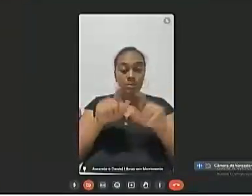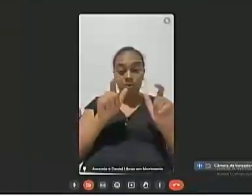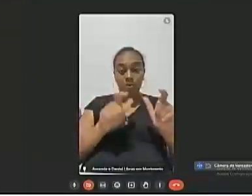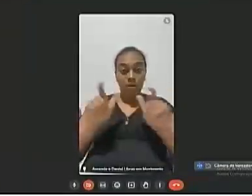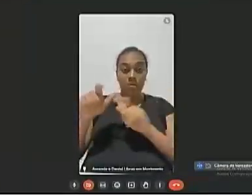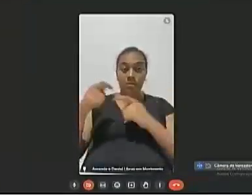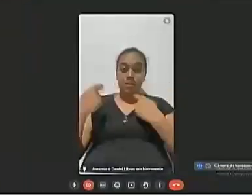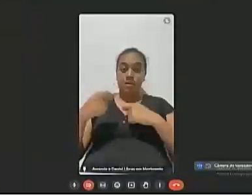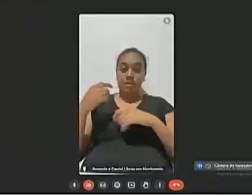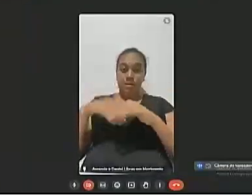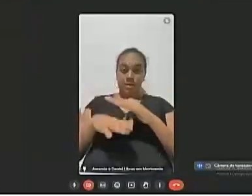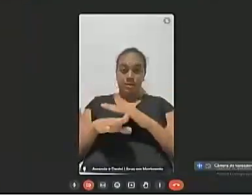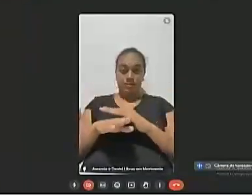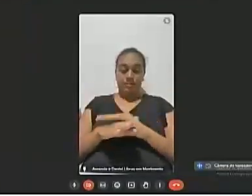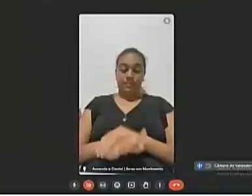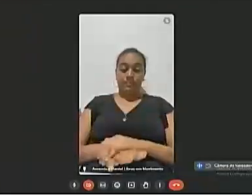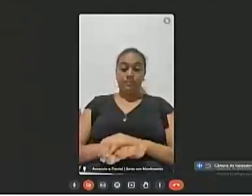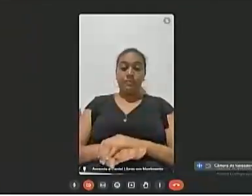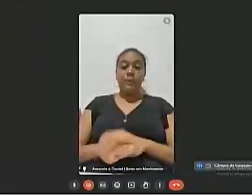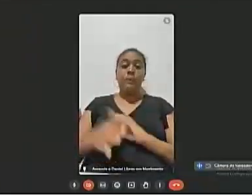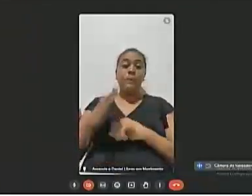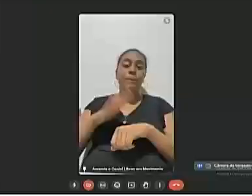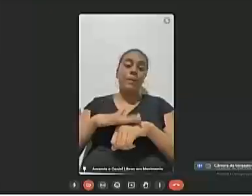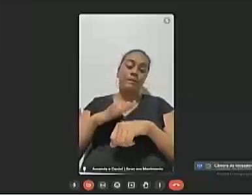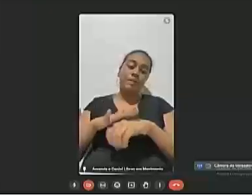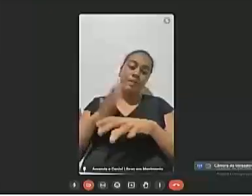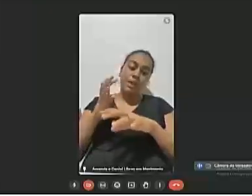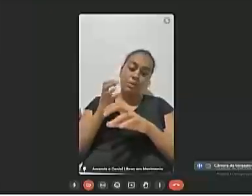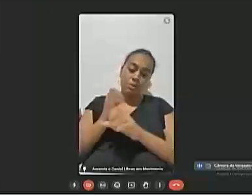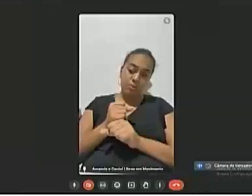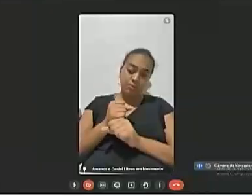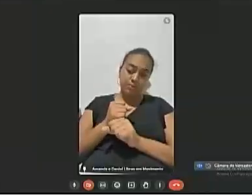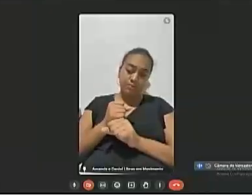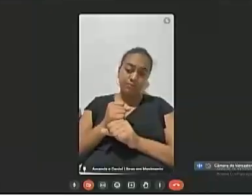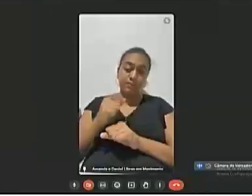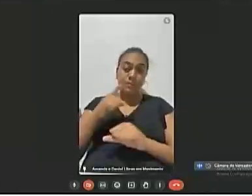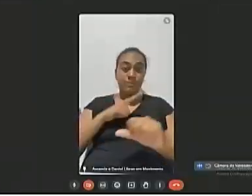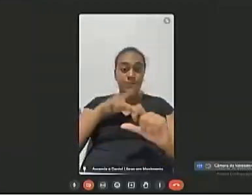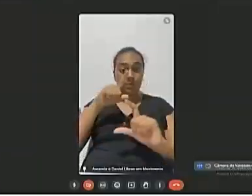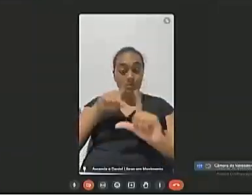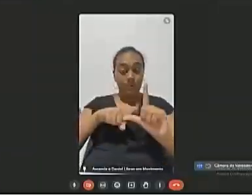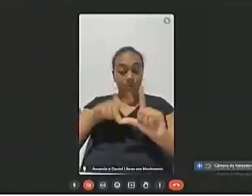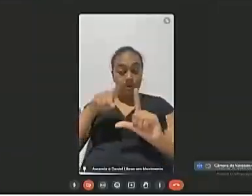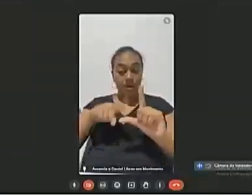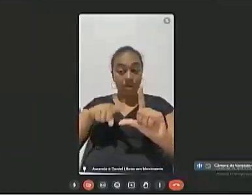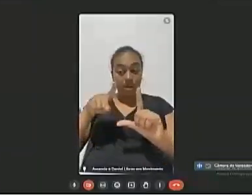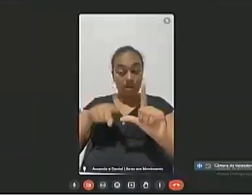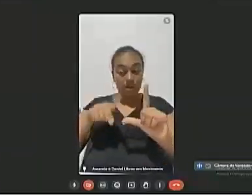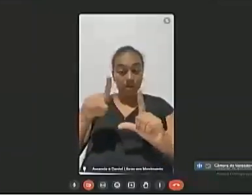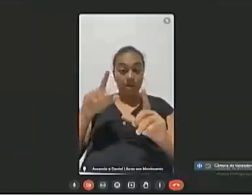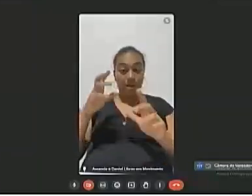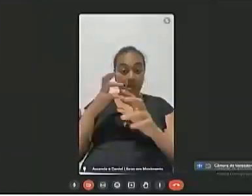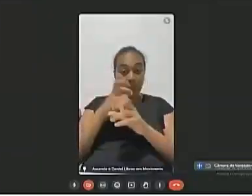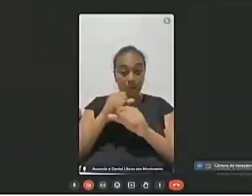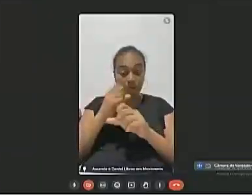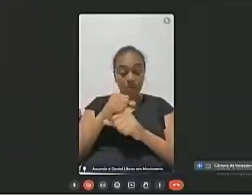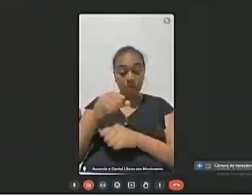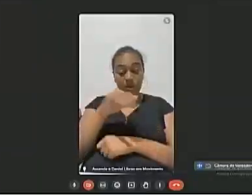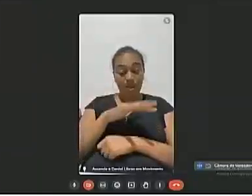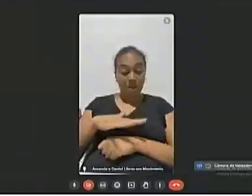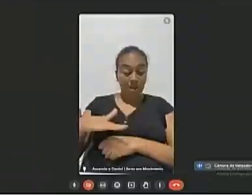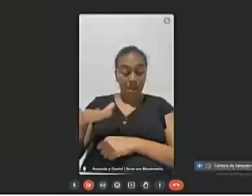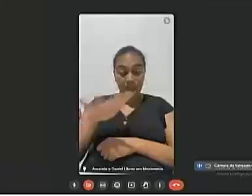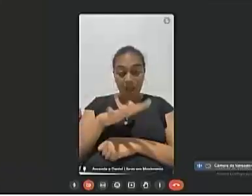que guardar. Então, para a gente fazer essa conta, nós pegamos o gráfico de vazões e calculamos a área embaixo